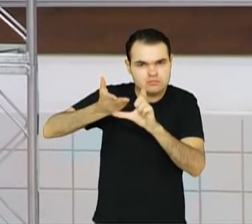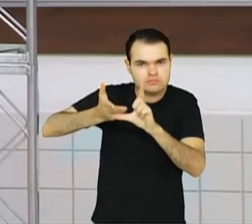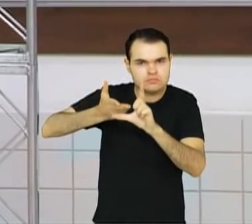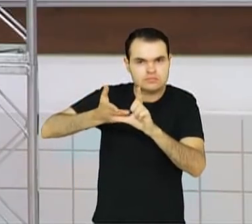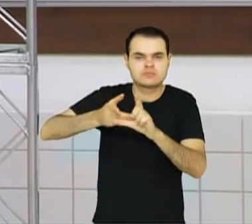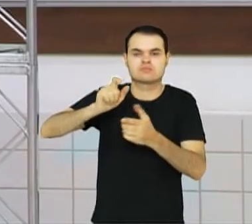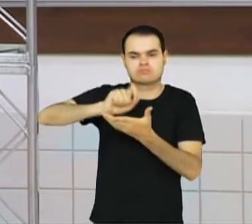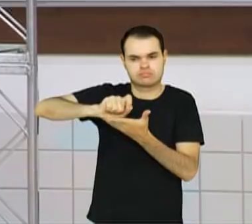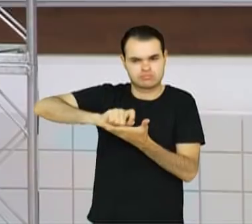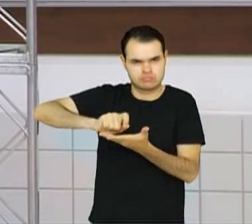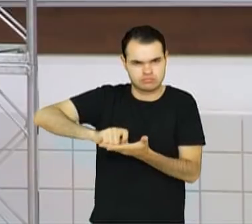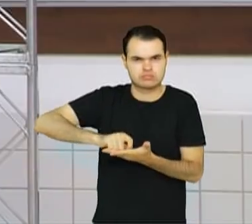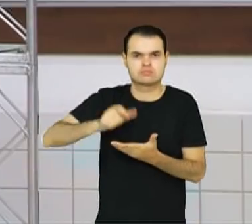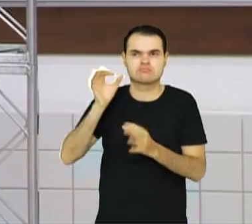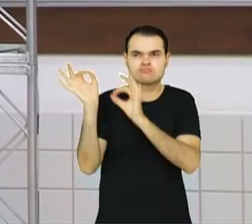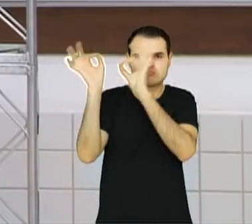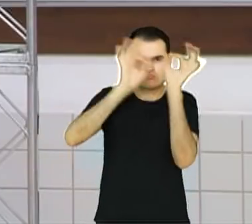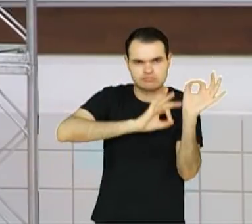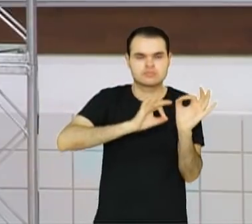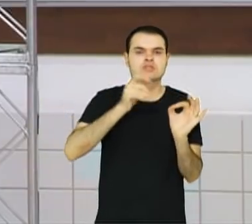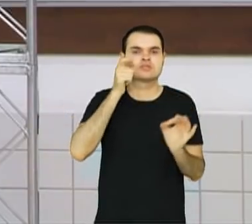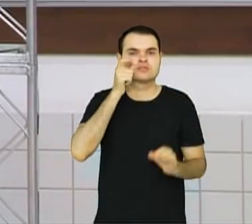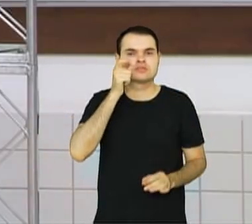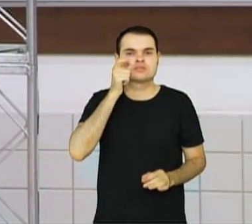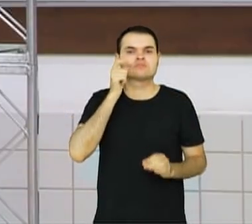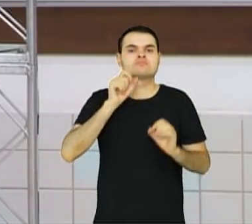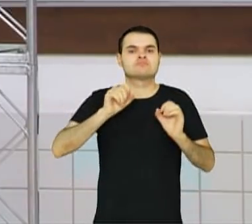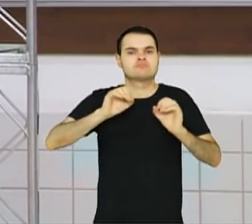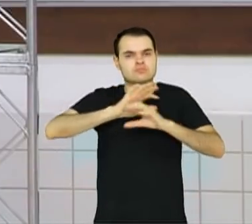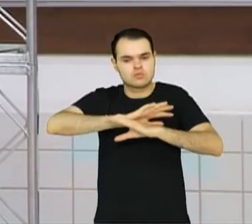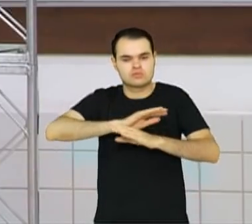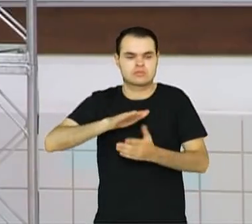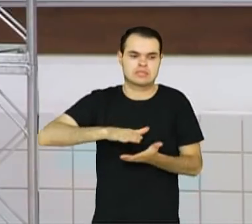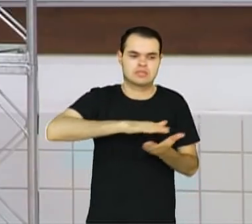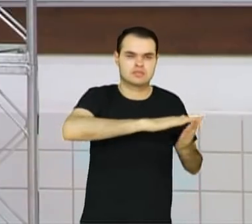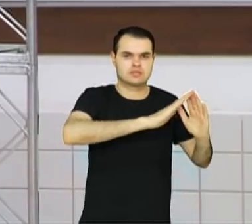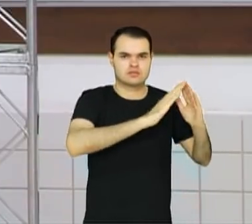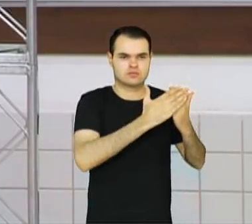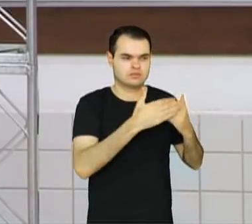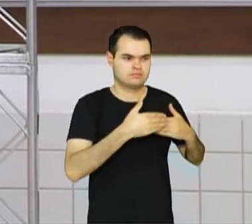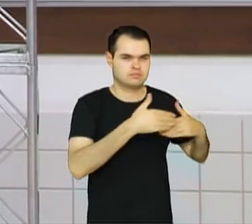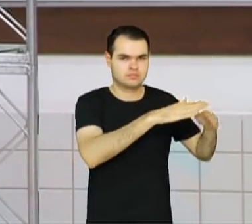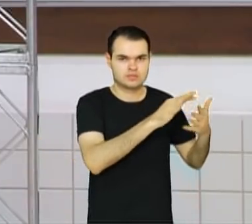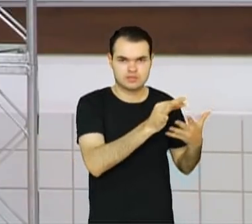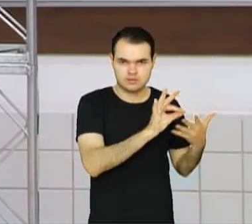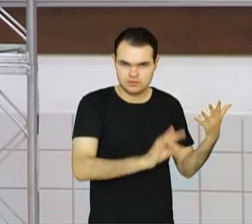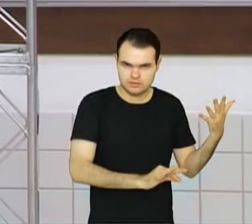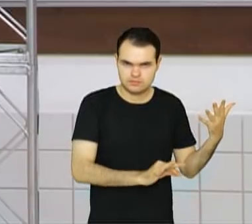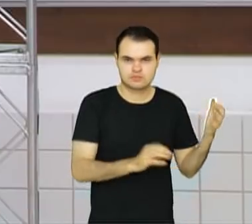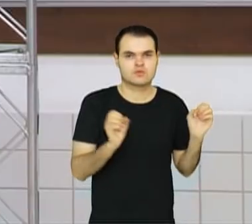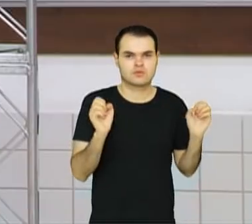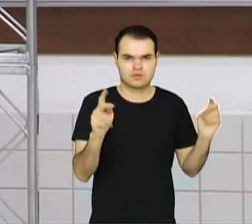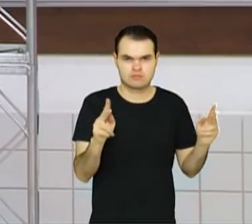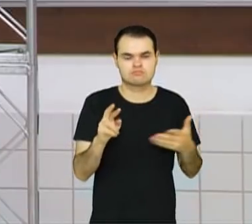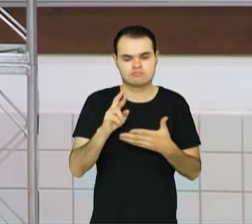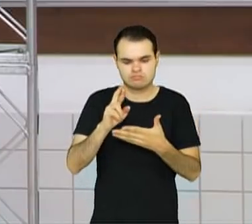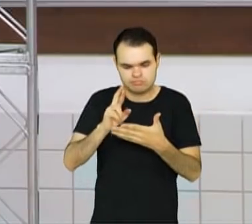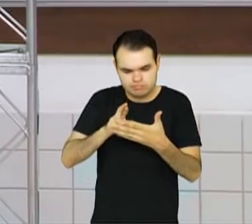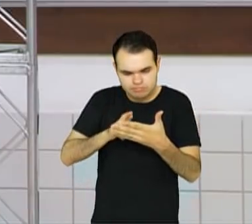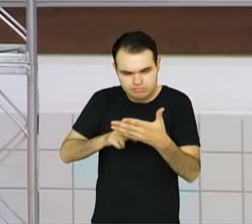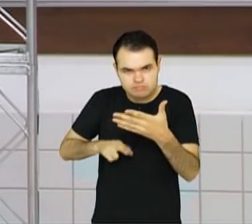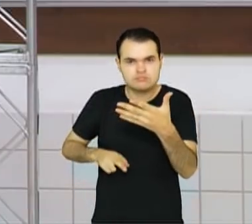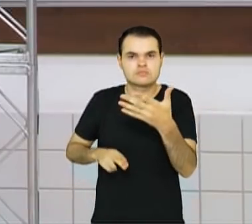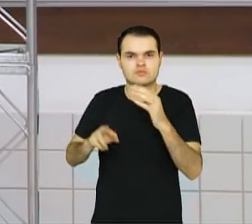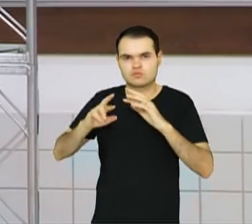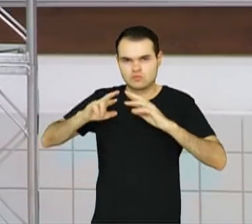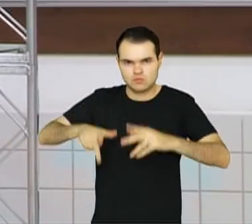tudo direitinho, vai anotar a atividade certinho e vai levar para a escola para fazer a correção, certo? Vai resolver a atividade dos trilhas, levar o material